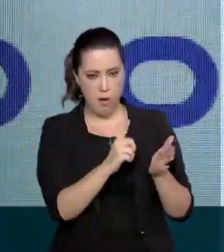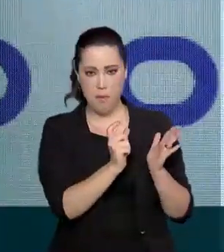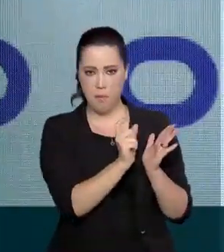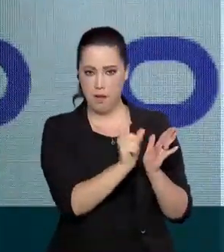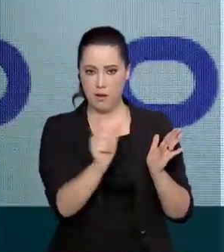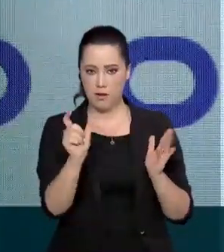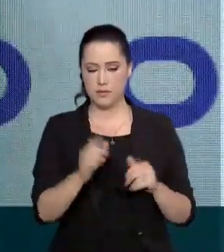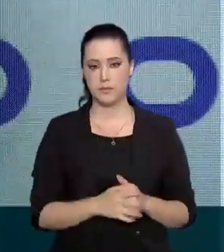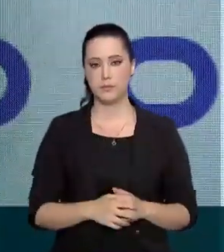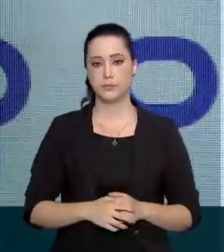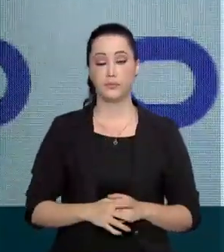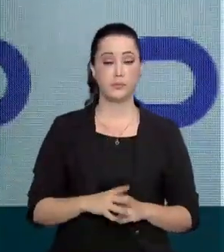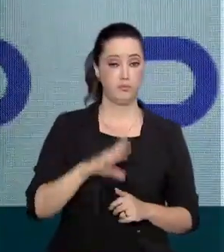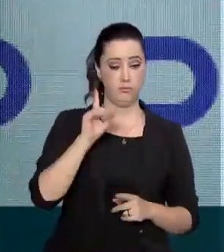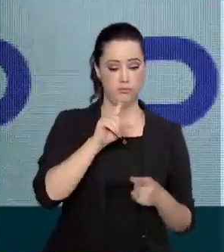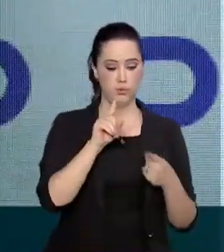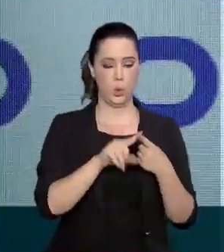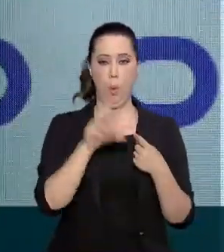Deus,